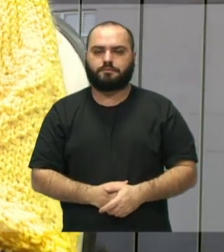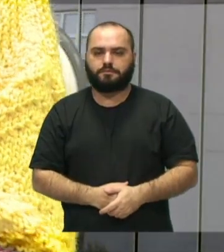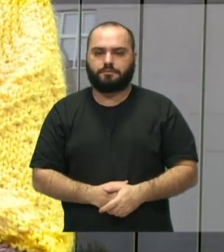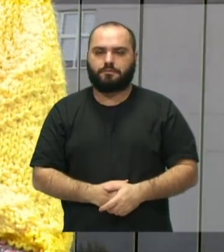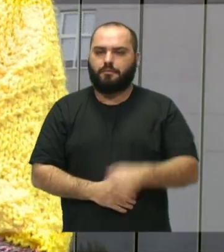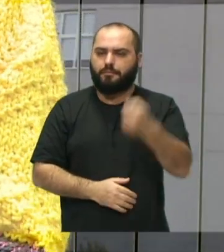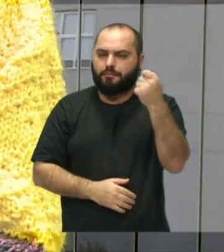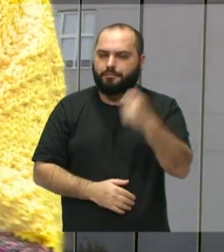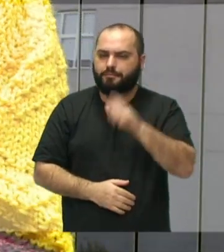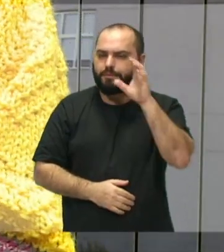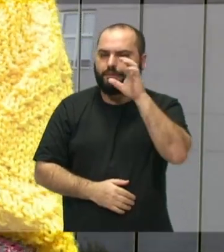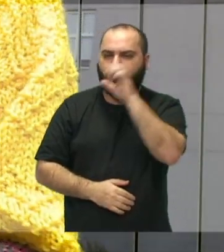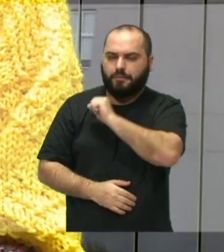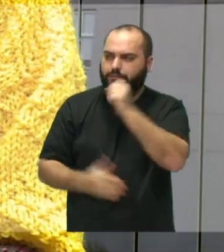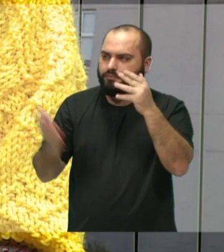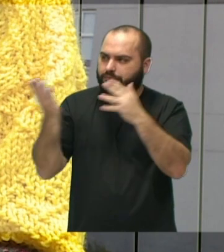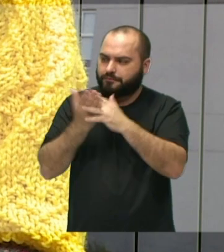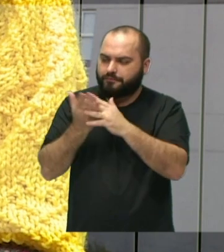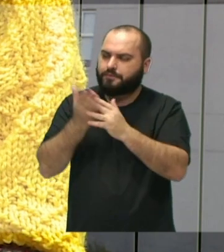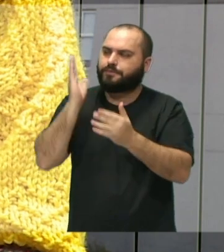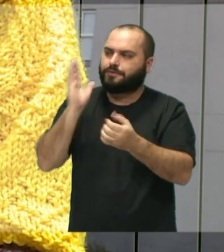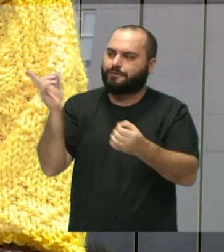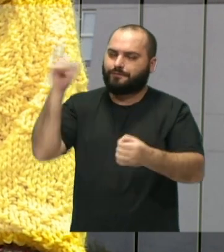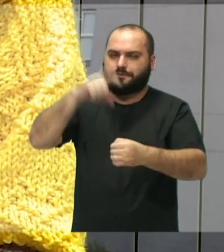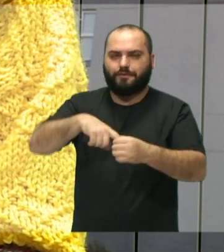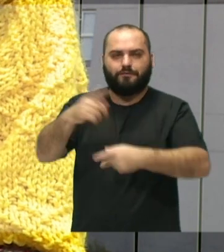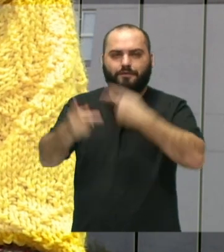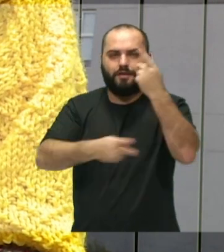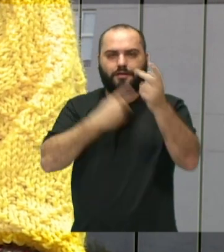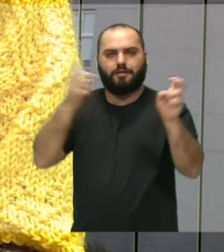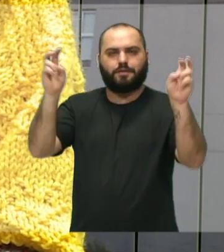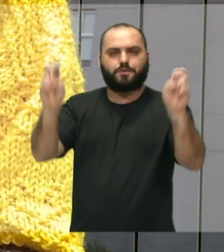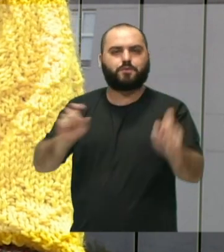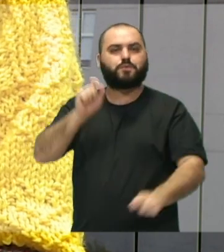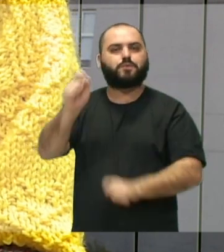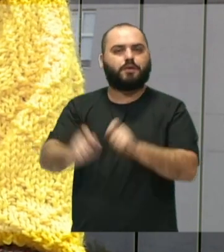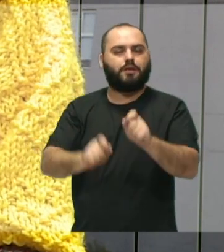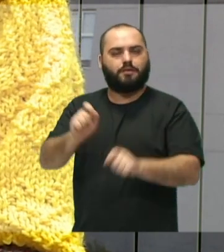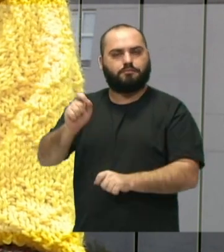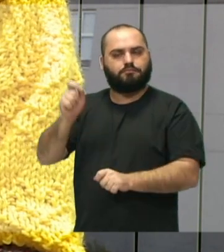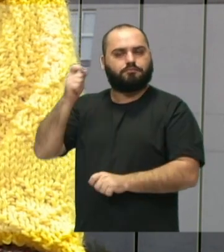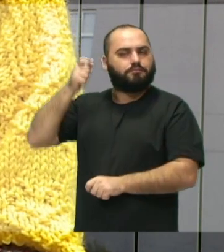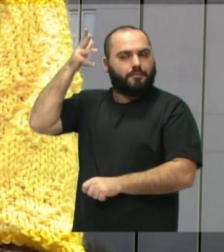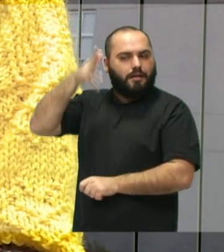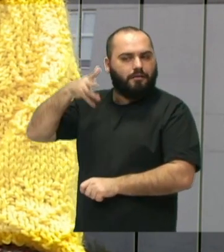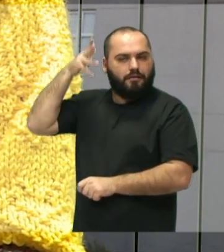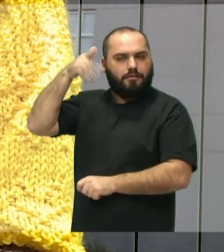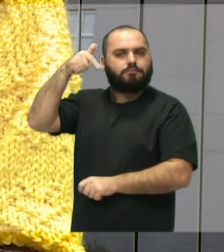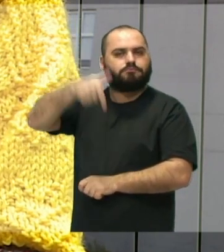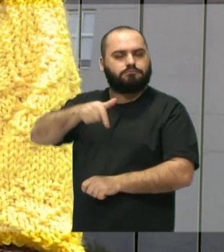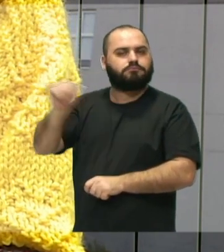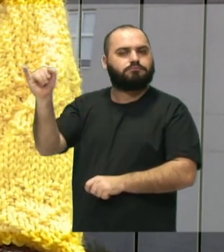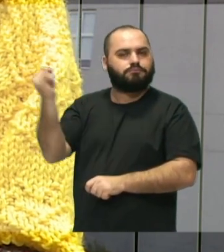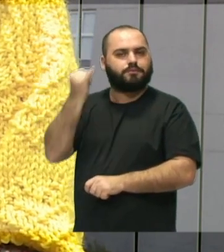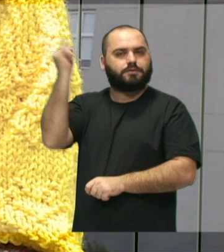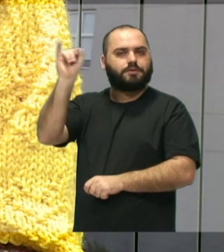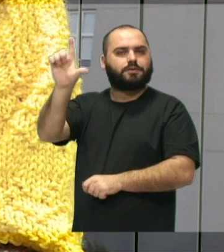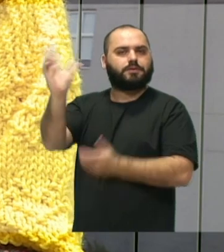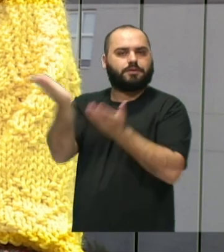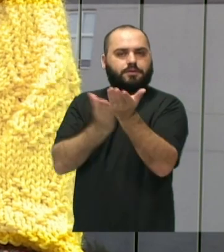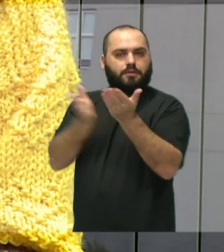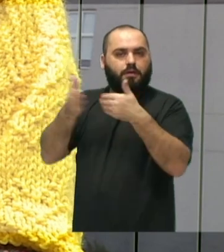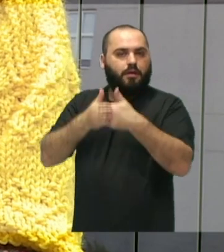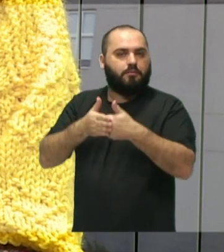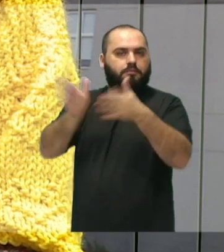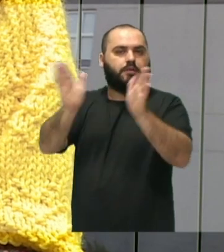pequeno intervalo e na volta a gente segue aqui falando a respeito desses workshops que serão tão importantes sobre licitações, aberto a